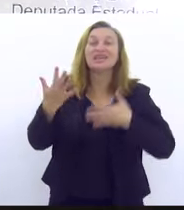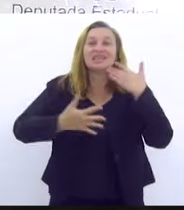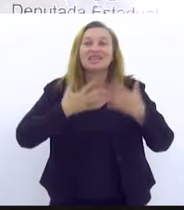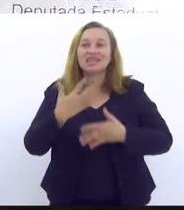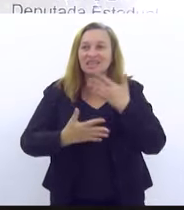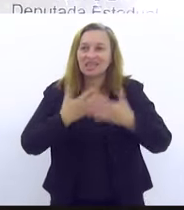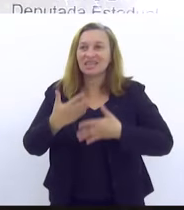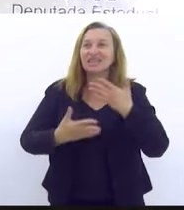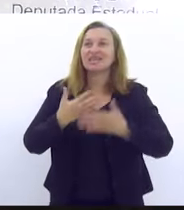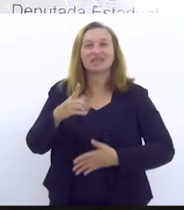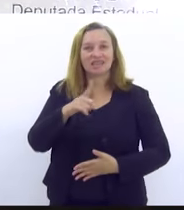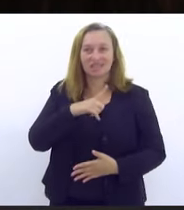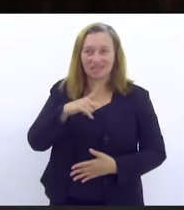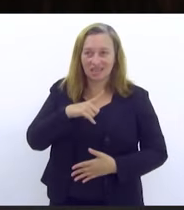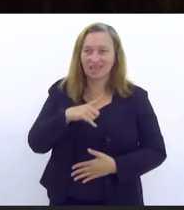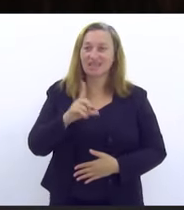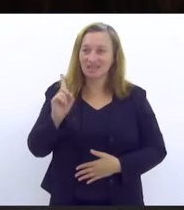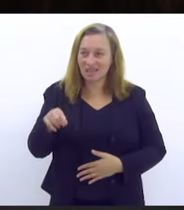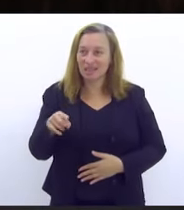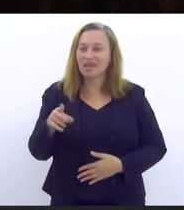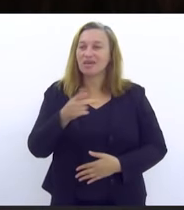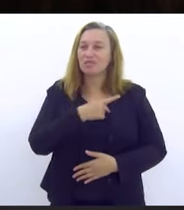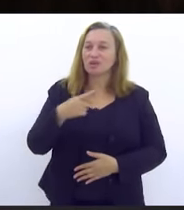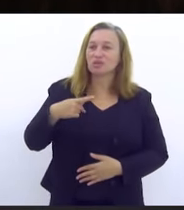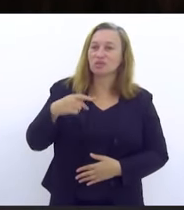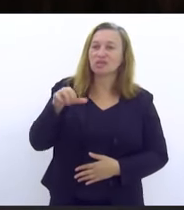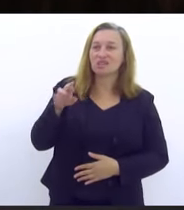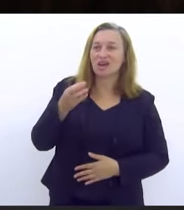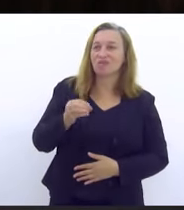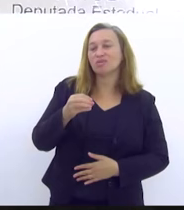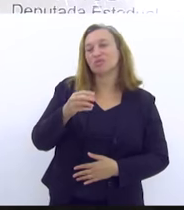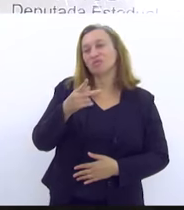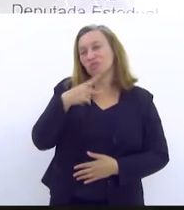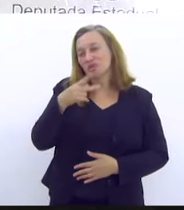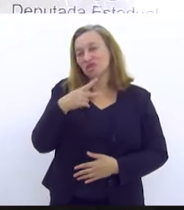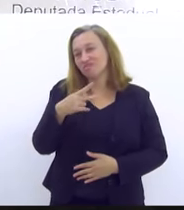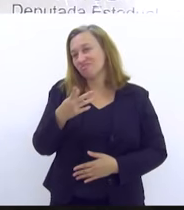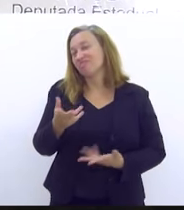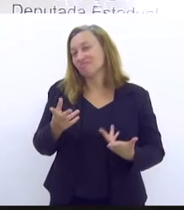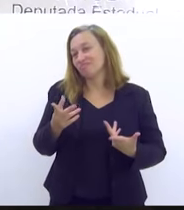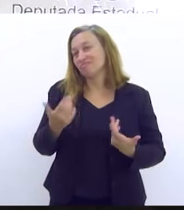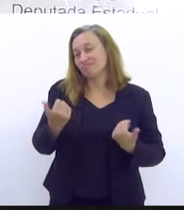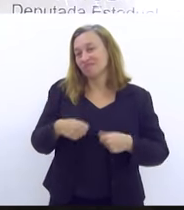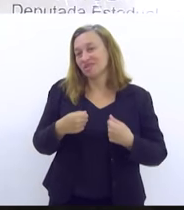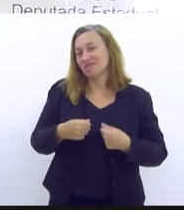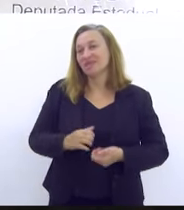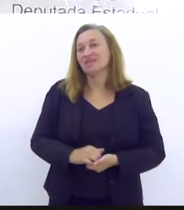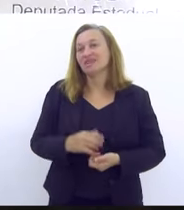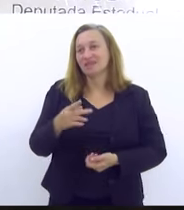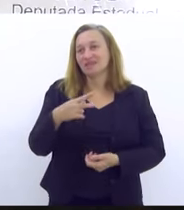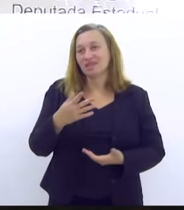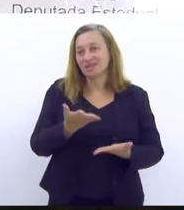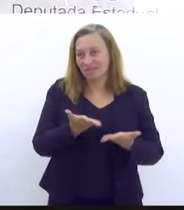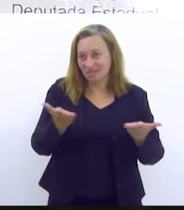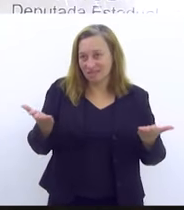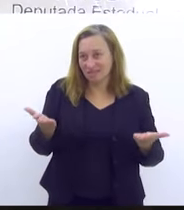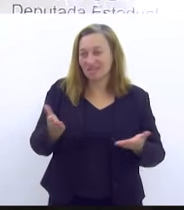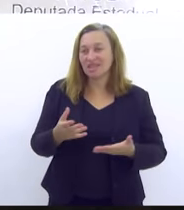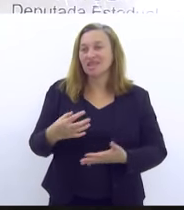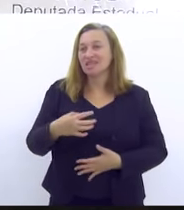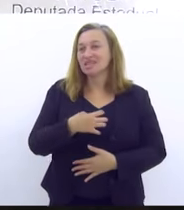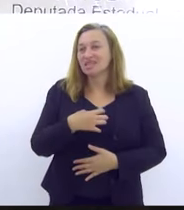que a gente tem, essa satisfação, né, pastor Saulo? Mas eu não podia deixar de registrar essas princesas, as outras,